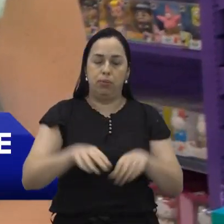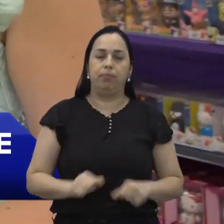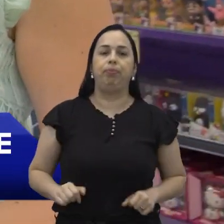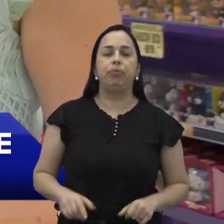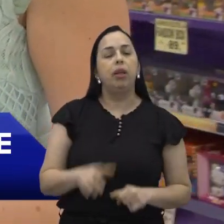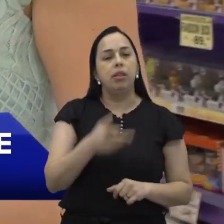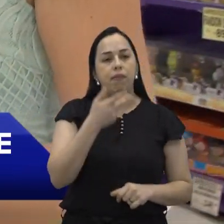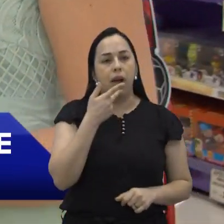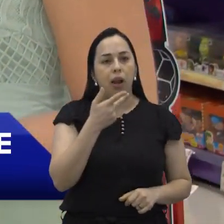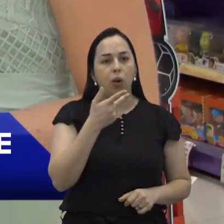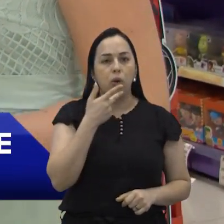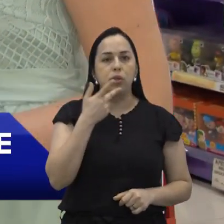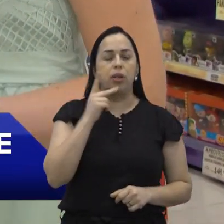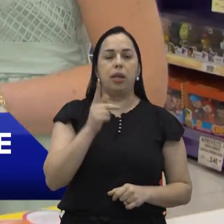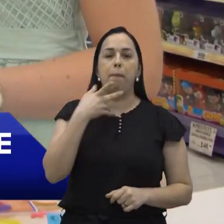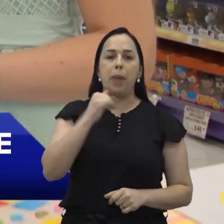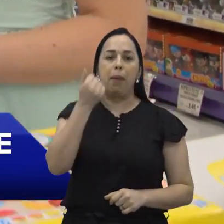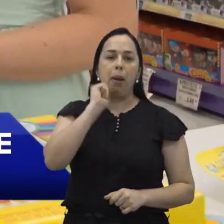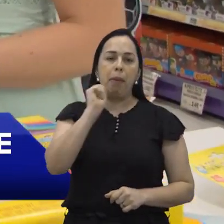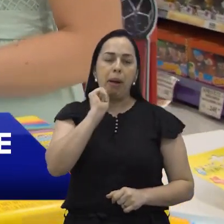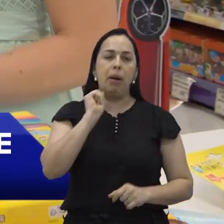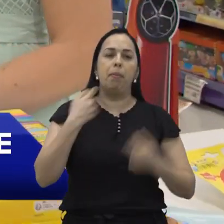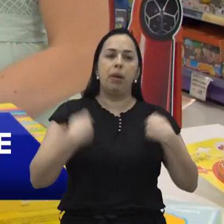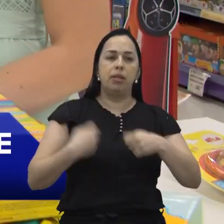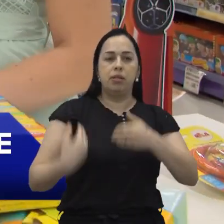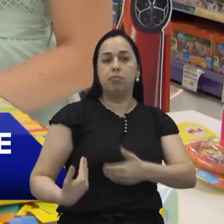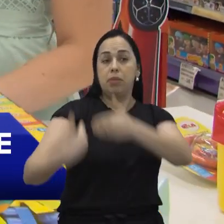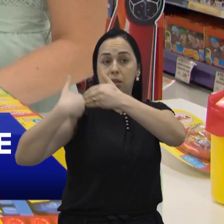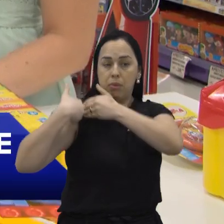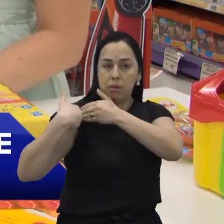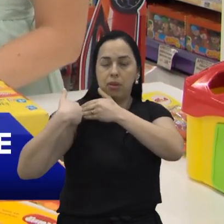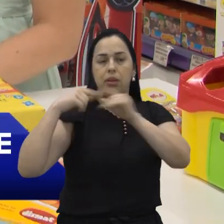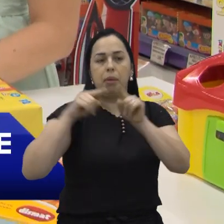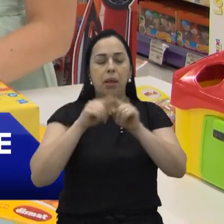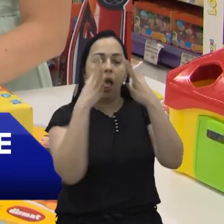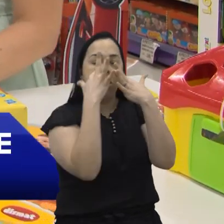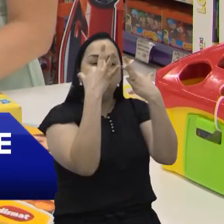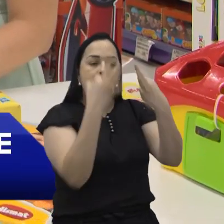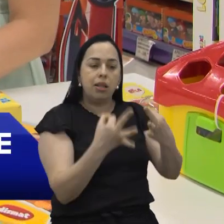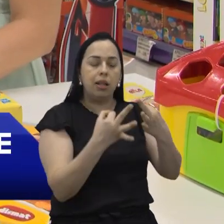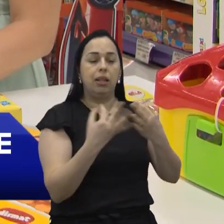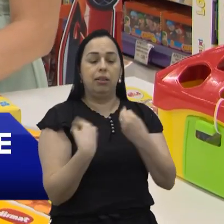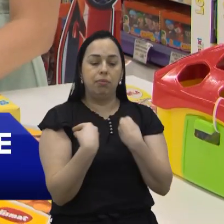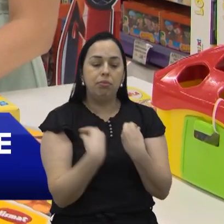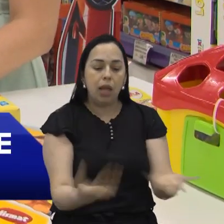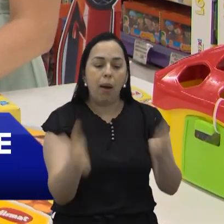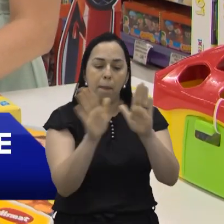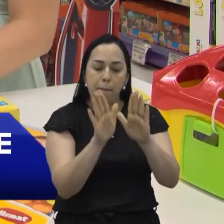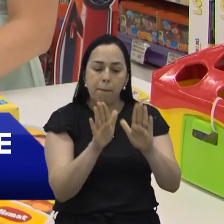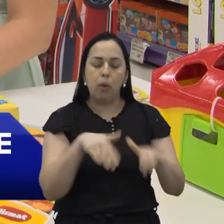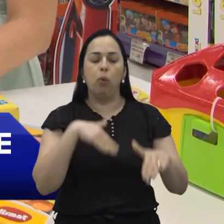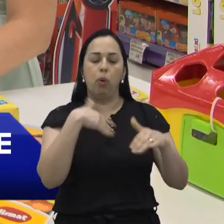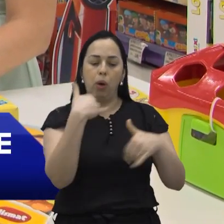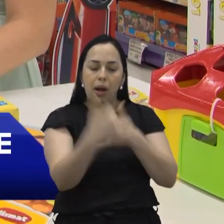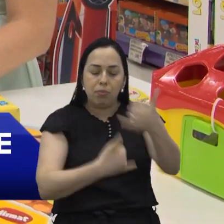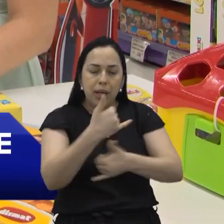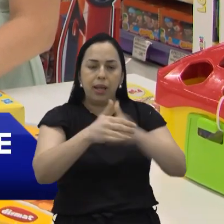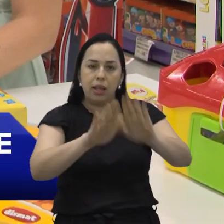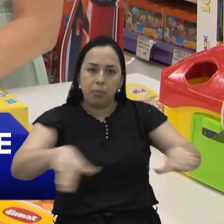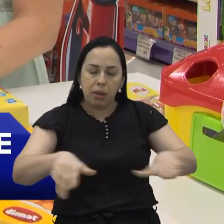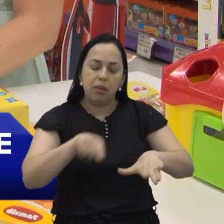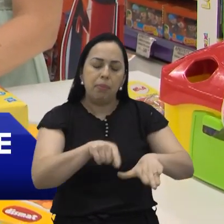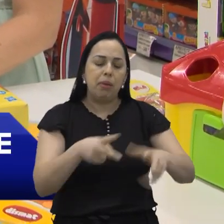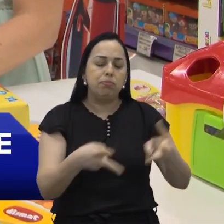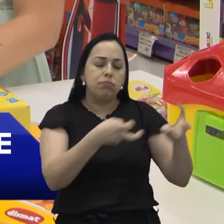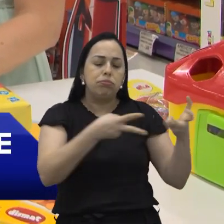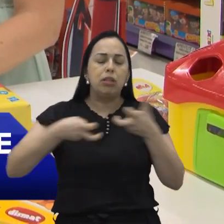E, Virgínia, você falou desse compromisso dos pais de estarem participando, né? Qual que é a importância, então, dos pais estarem atentos, depois de dar o brinquedo, de acompanhar